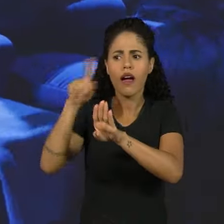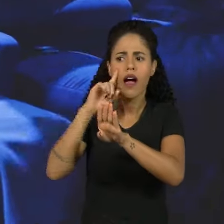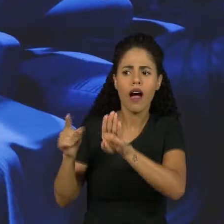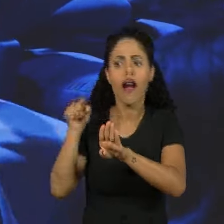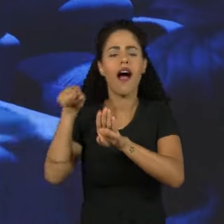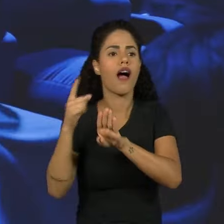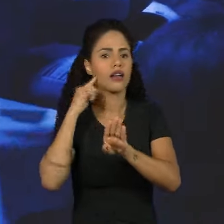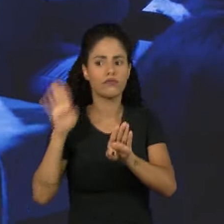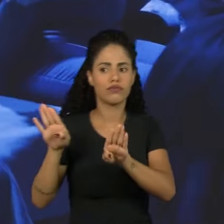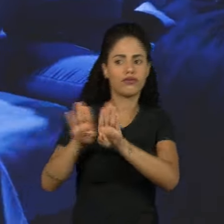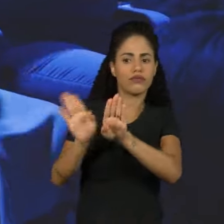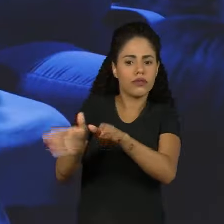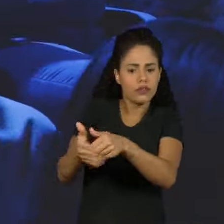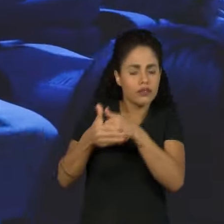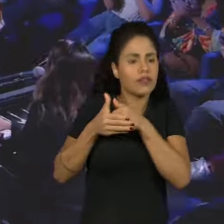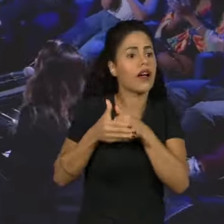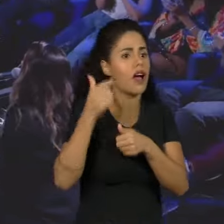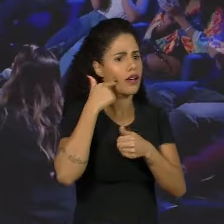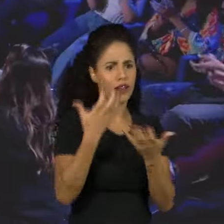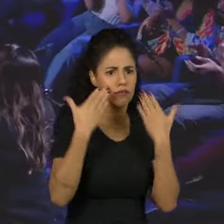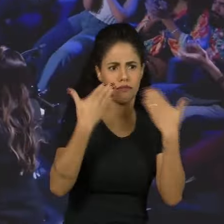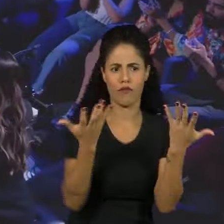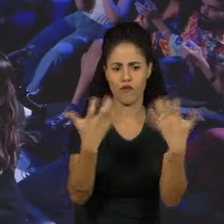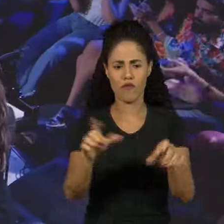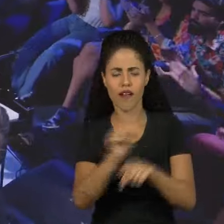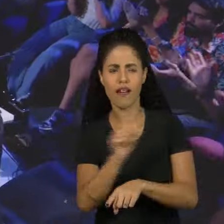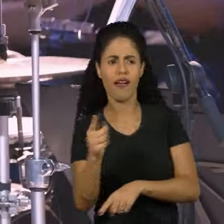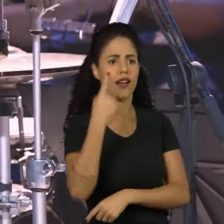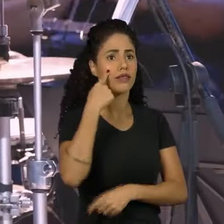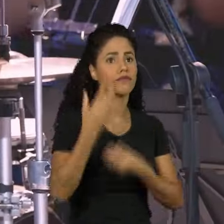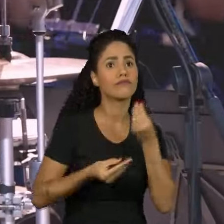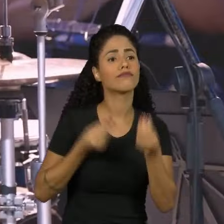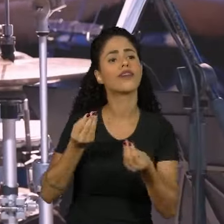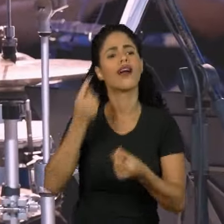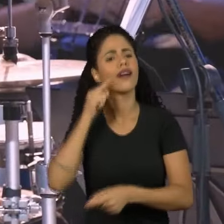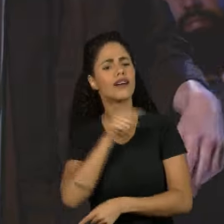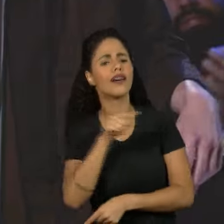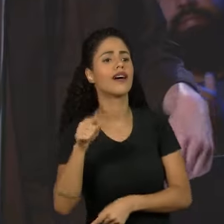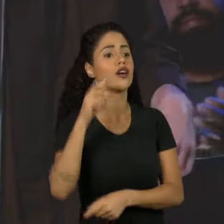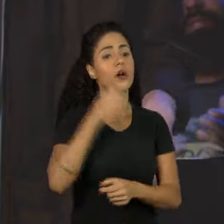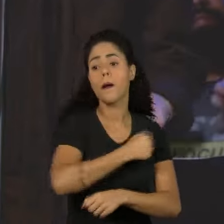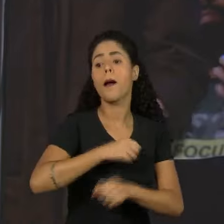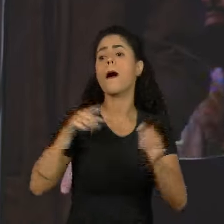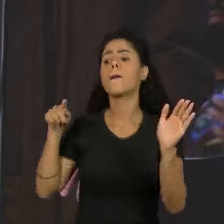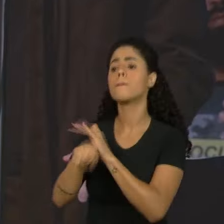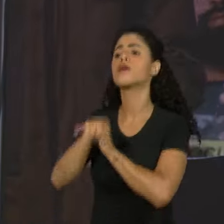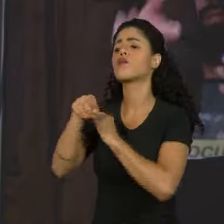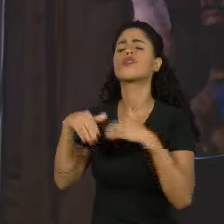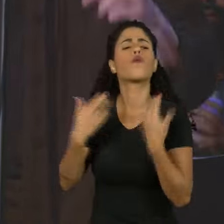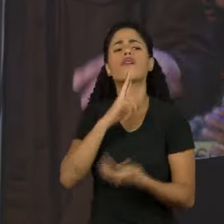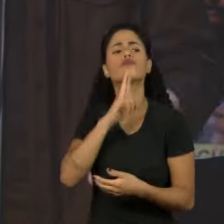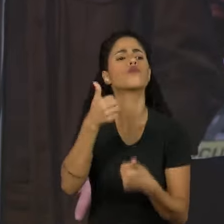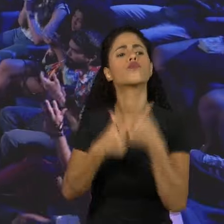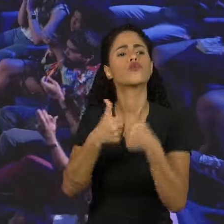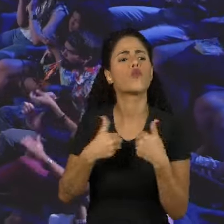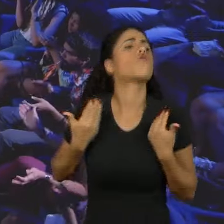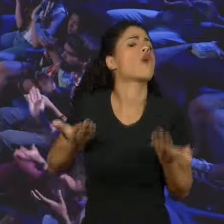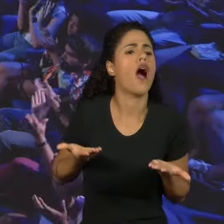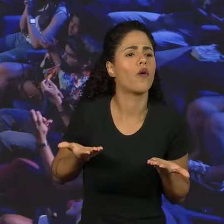eu não estou disposto a ficar exposto ao sol. Pra perguntar a seu freguês do lado qual foi o resultado